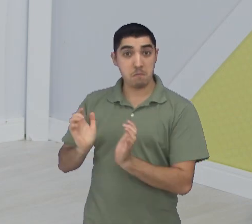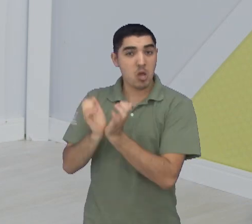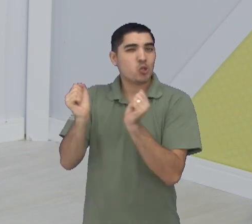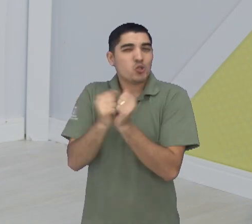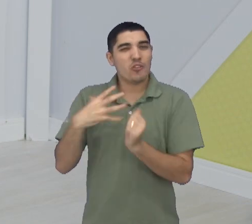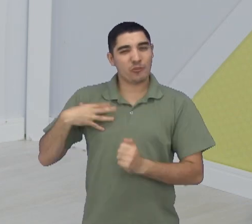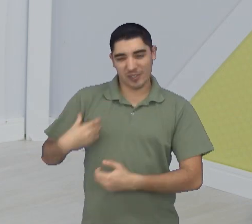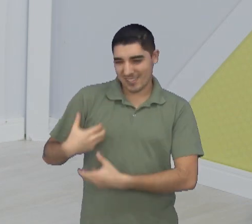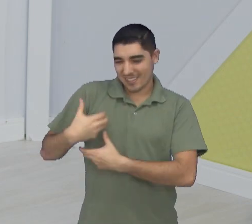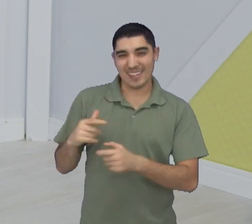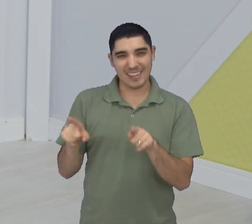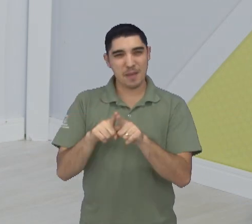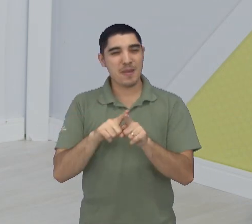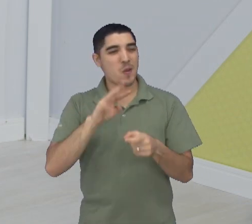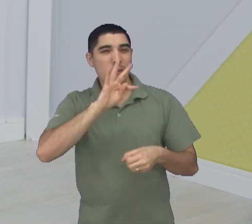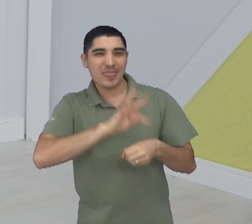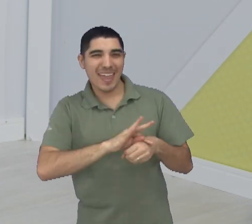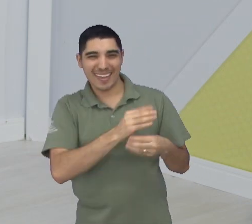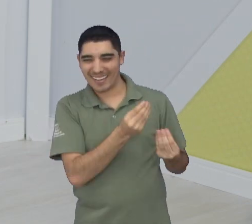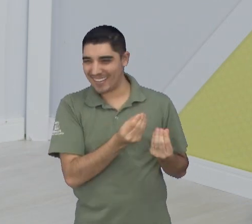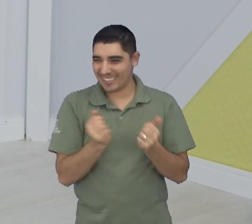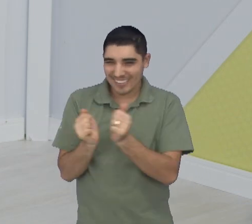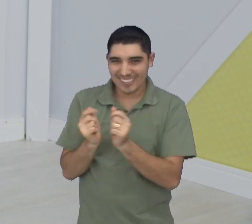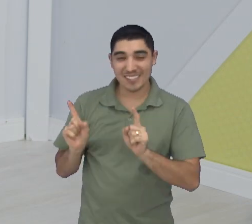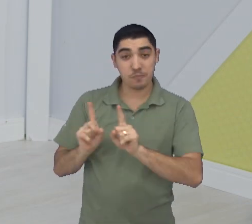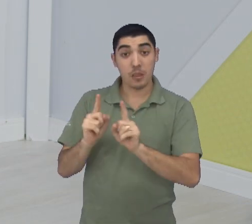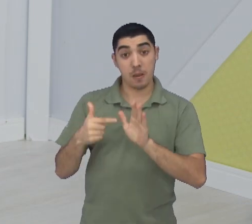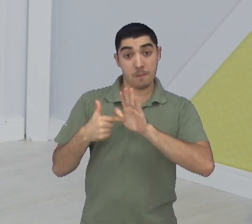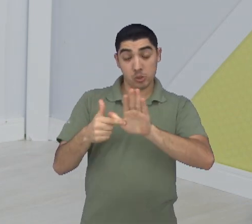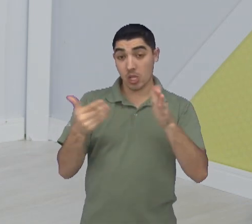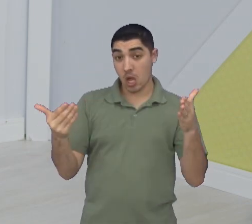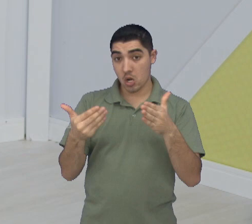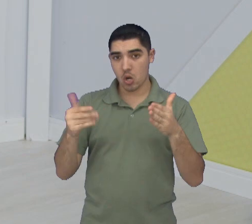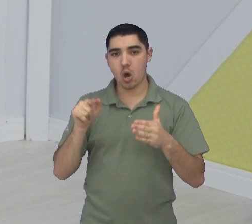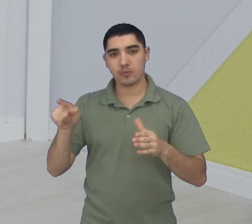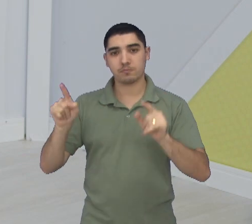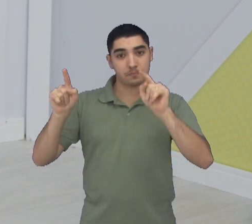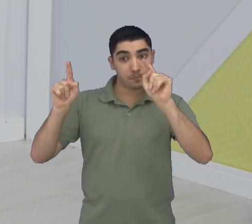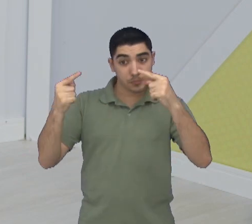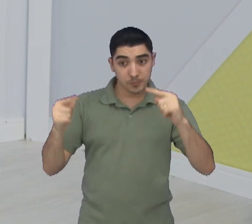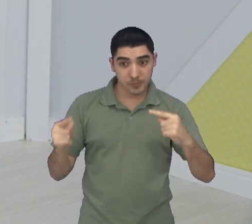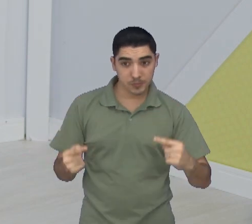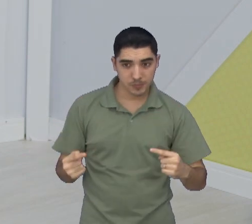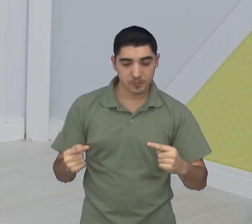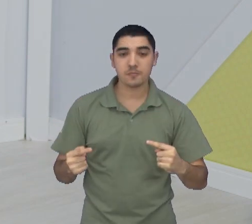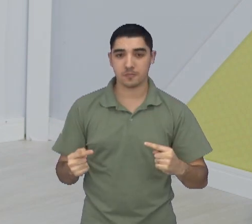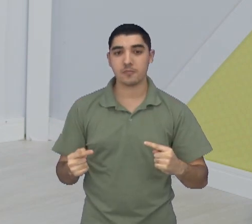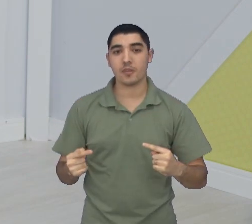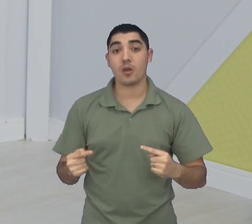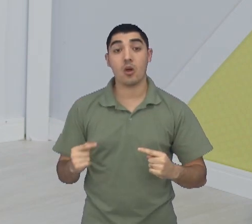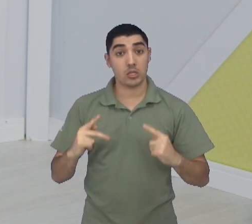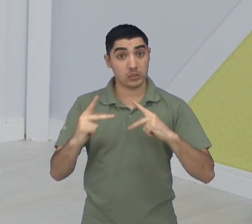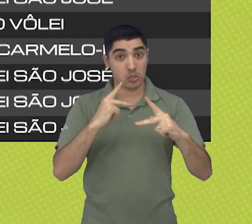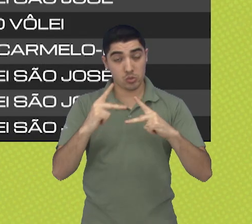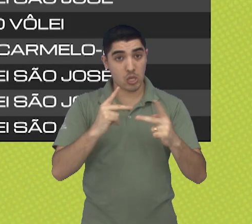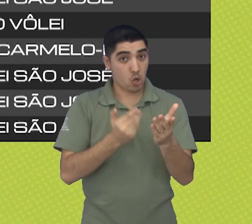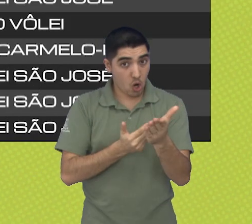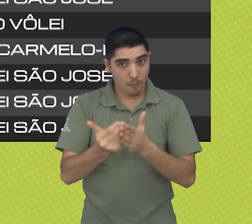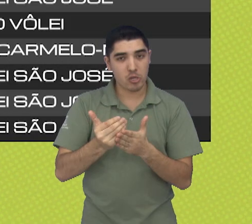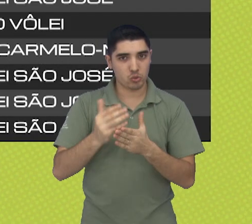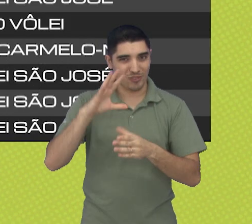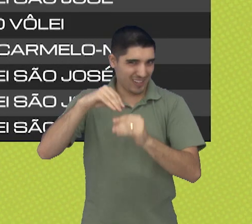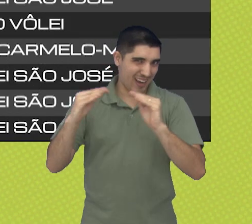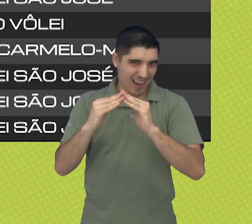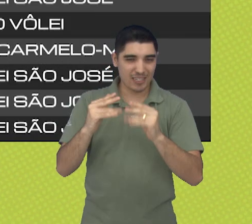importante vitória do São José. A gente vai mostrar aqui a tabelinha dos jogos do São José. Aí, ó, o São José que estreou em casa com